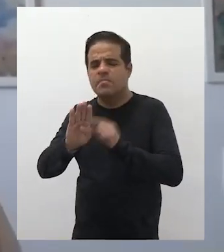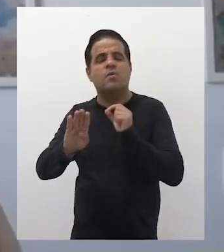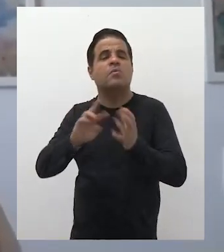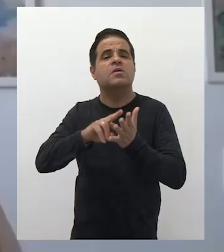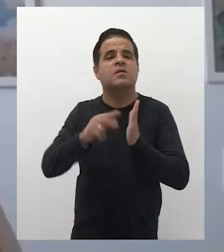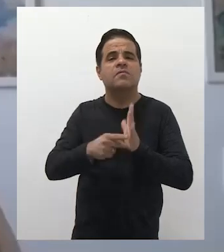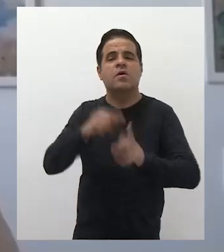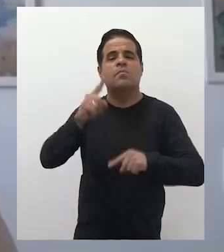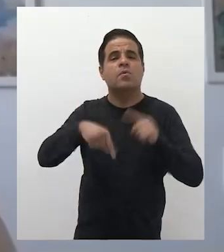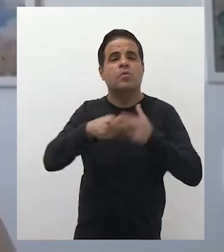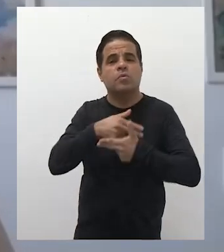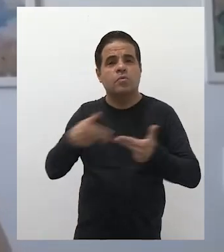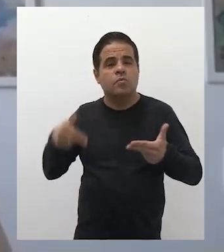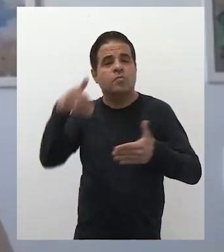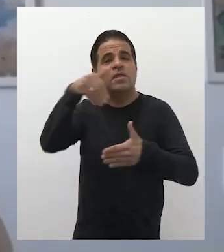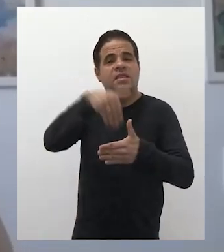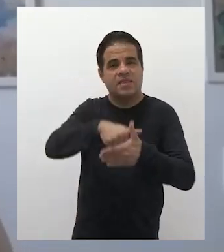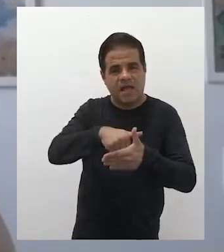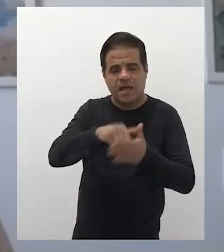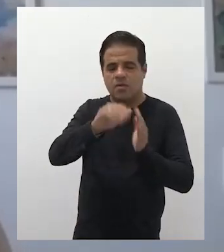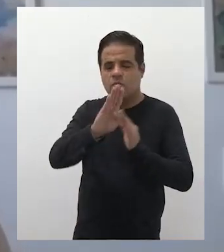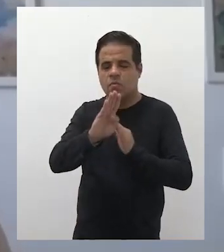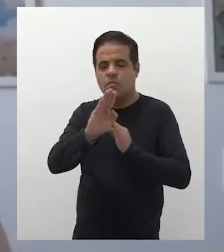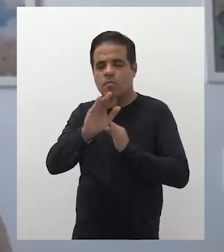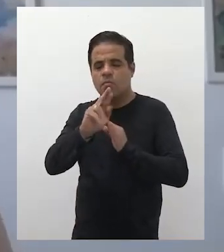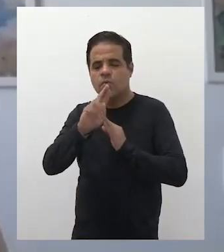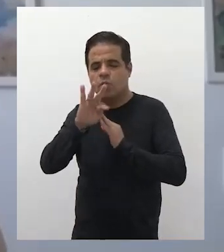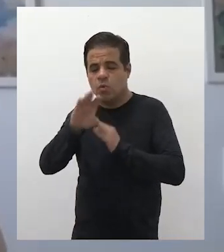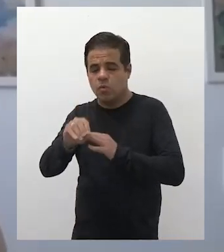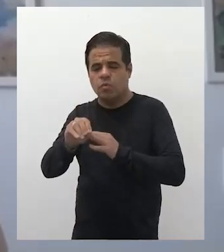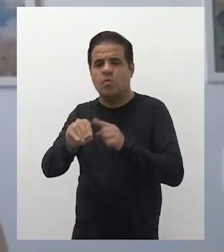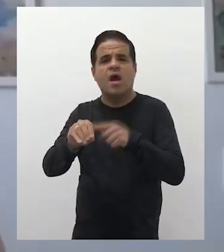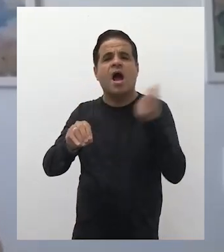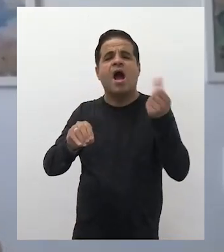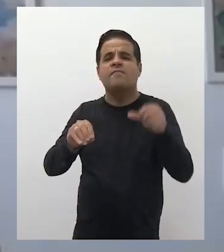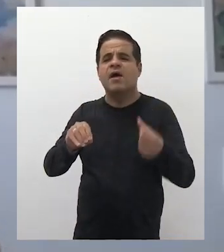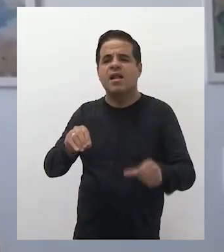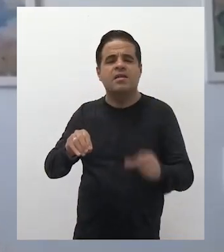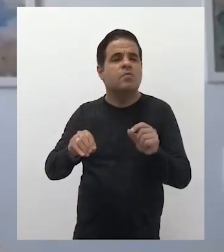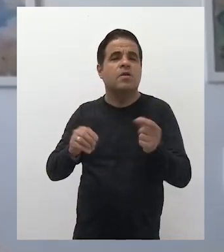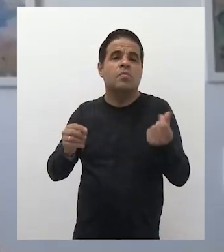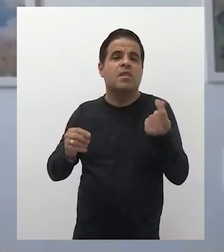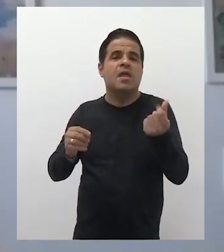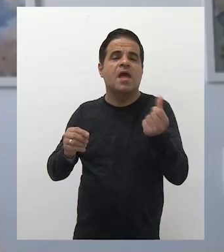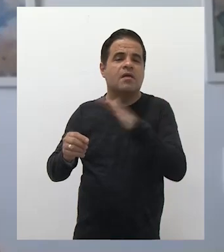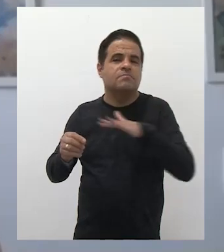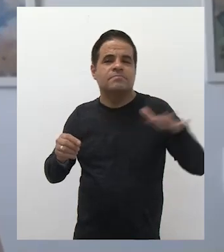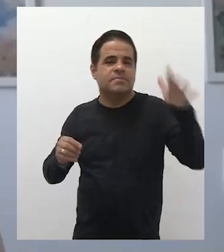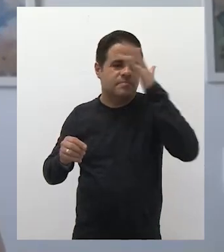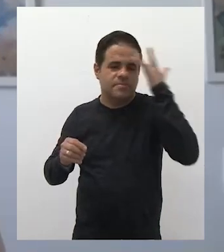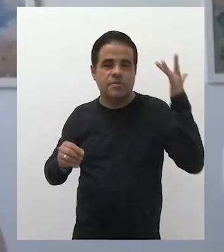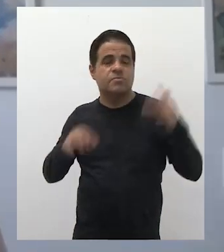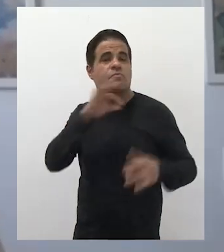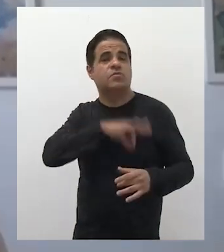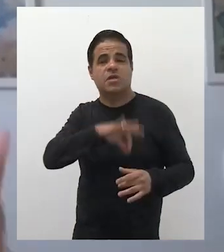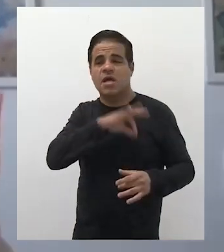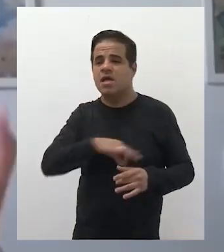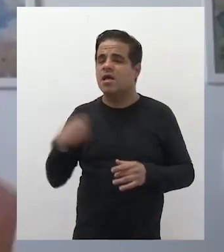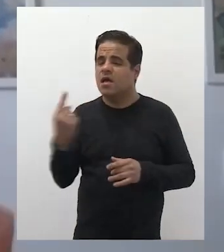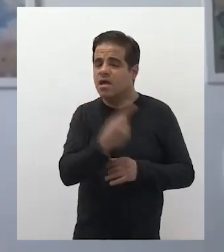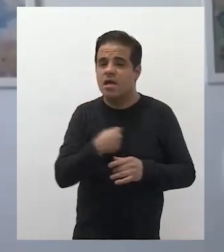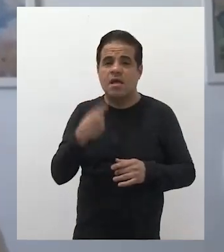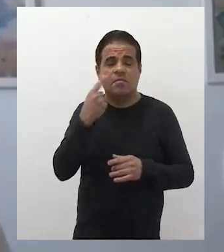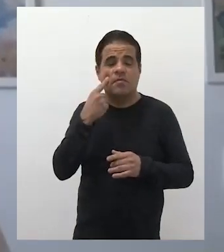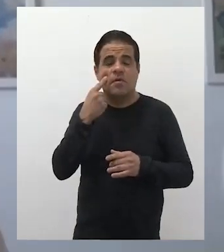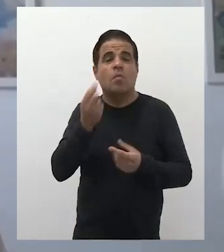Produto Interno Bruto. Ele avalia o quê? Dinheiro, a renda das pessoas. E o quanto essa renda